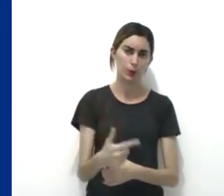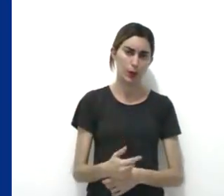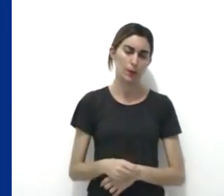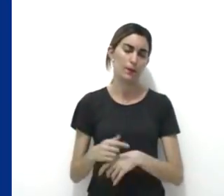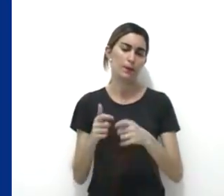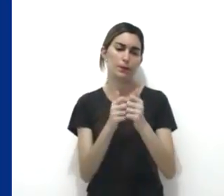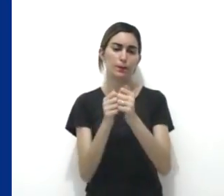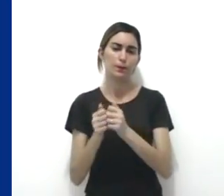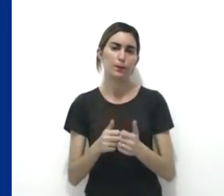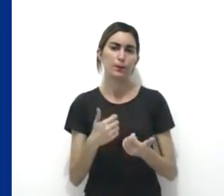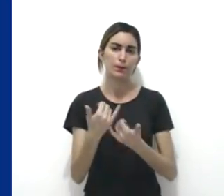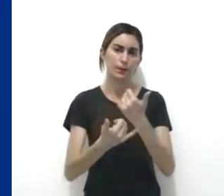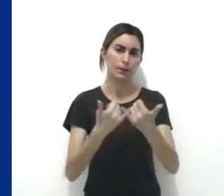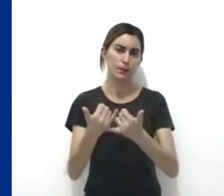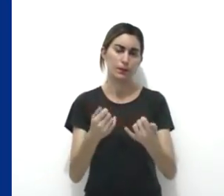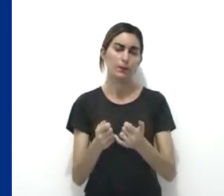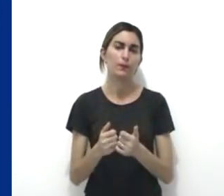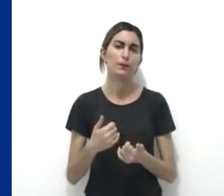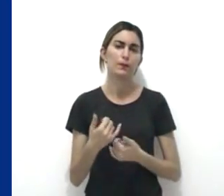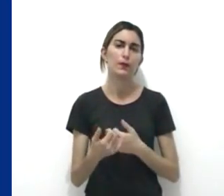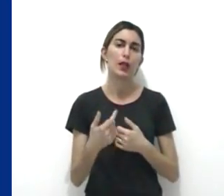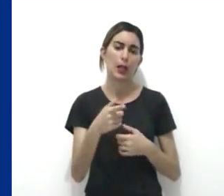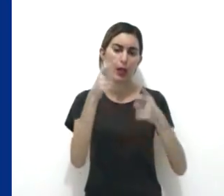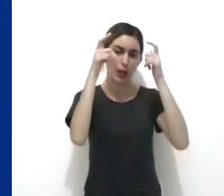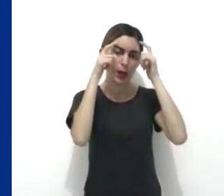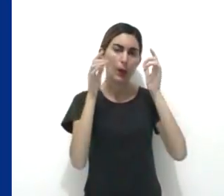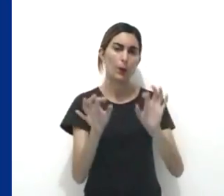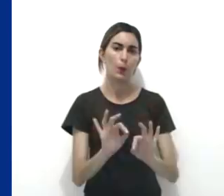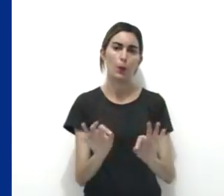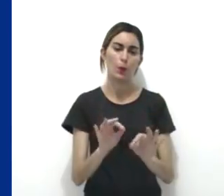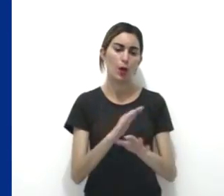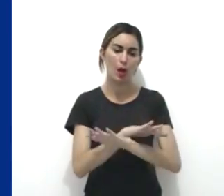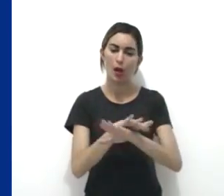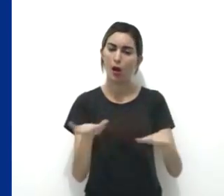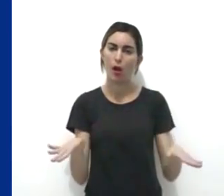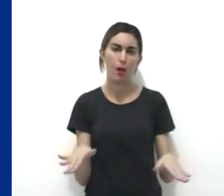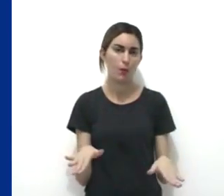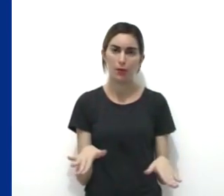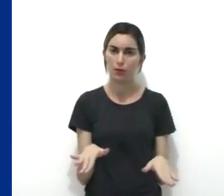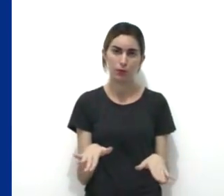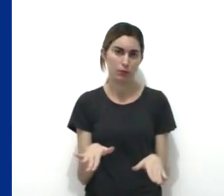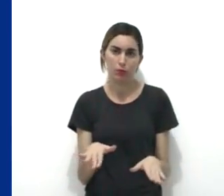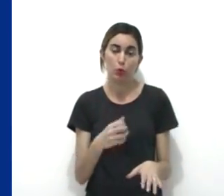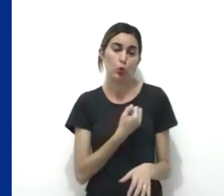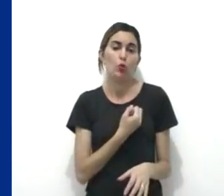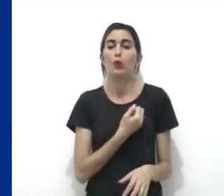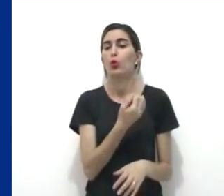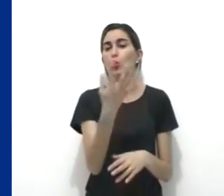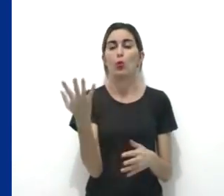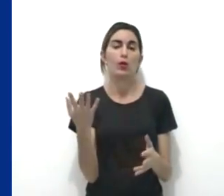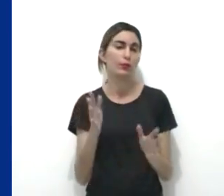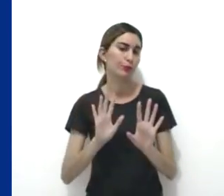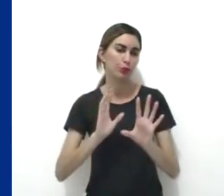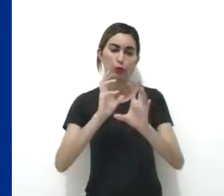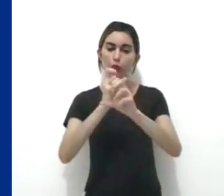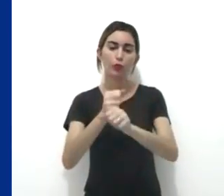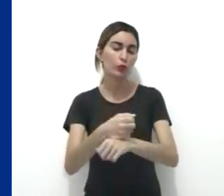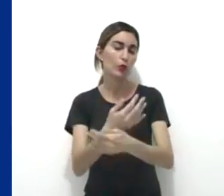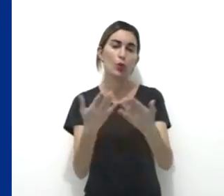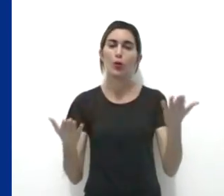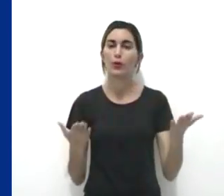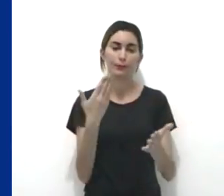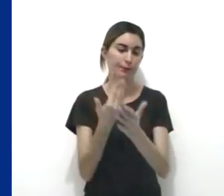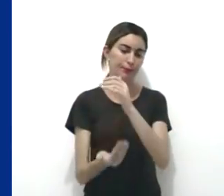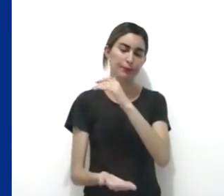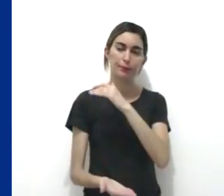seja, sem a presença de um dos reis na partida, o jogo vai acabar, não importando o número de peças ou pontuações que